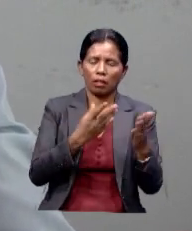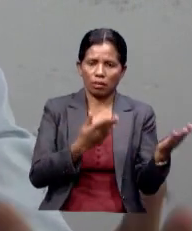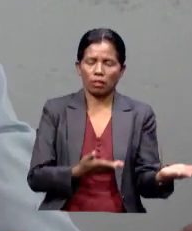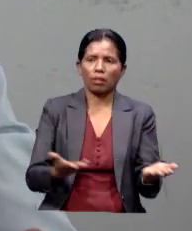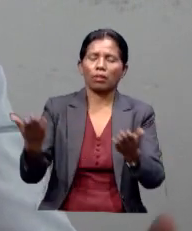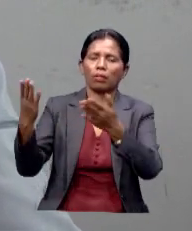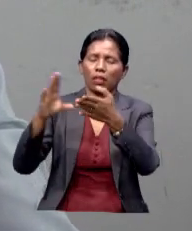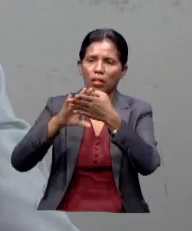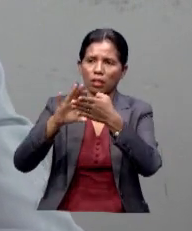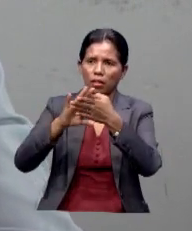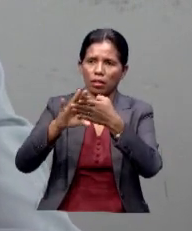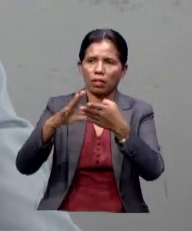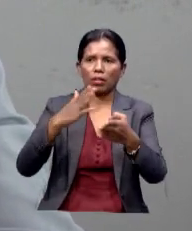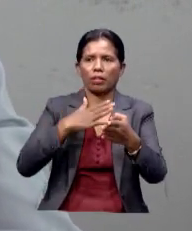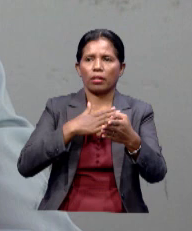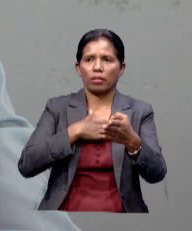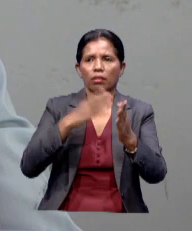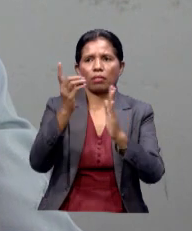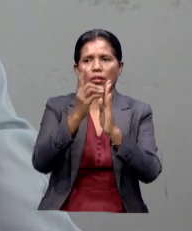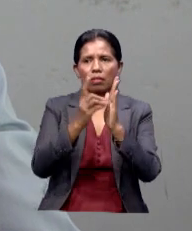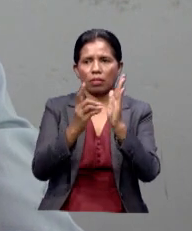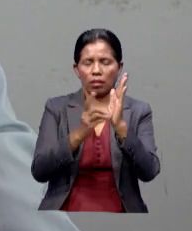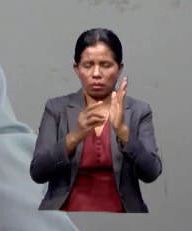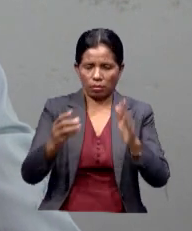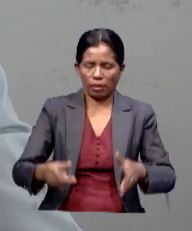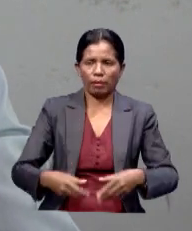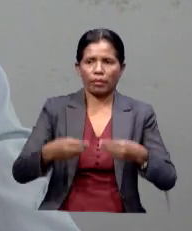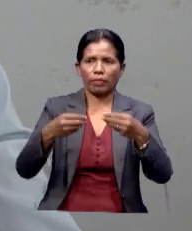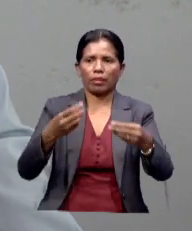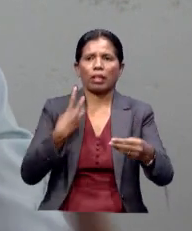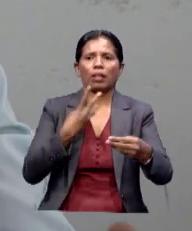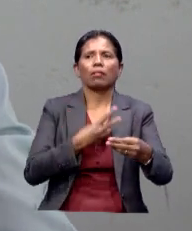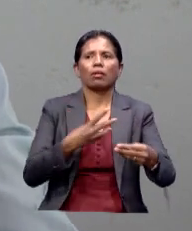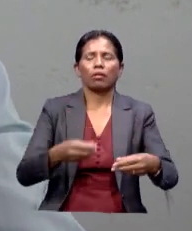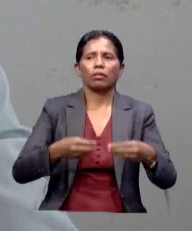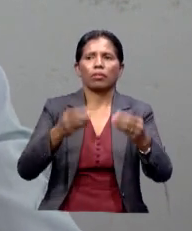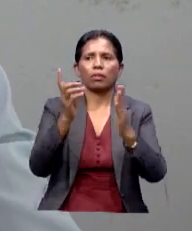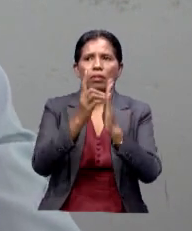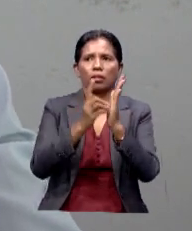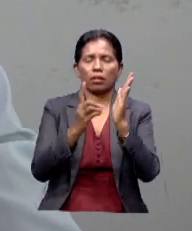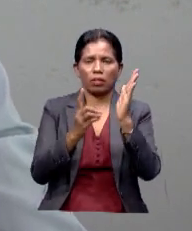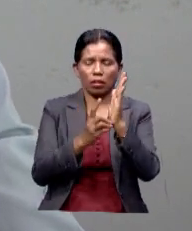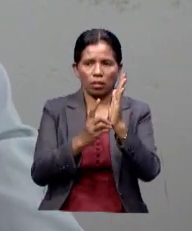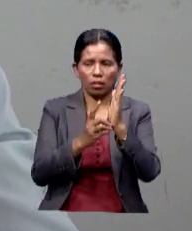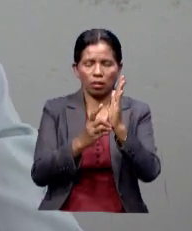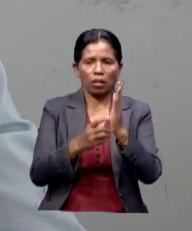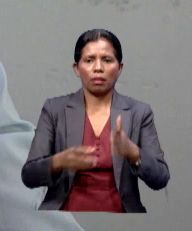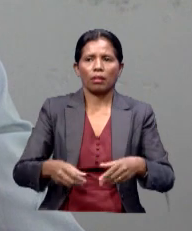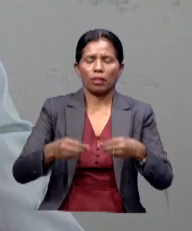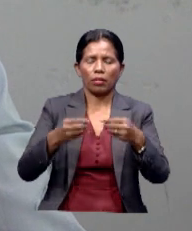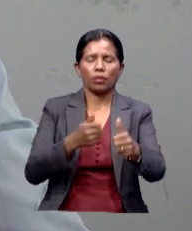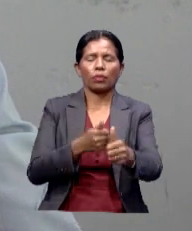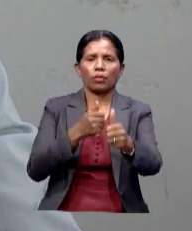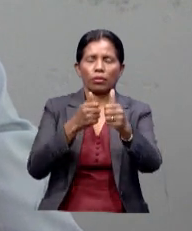bakeras e ha un centro de dados magvel fornece ami fornece queras dados ba ami denuncia queras tuir